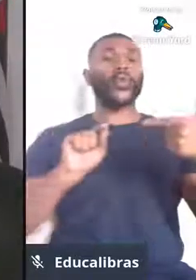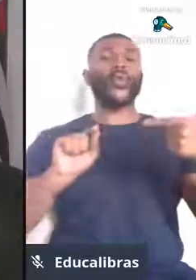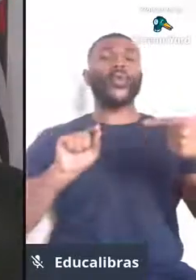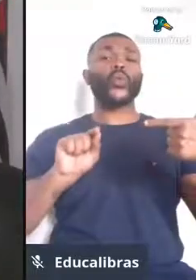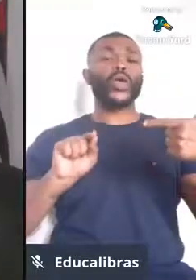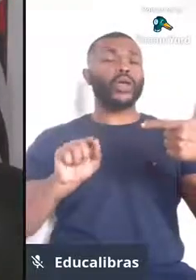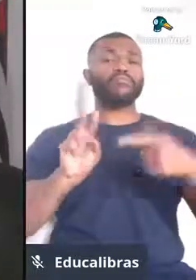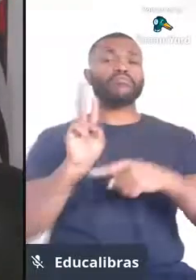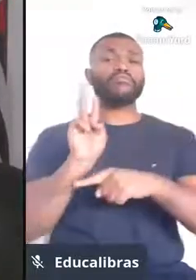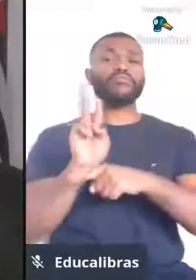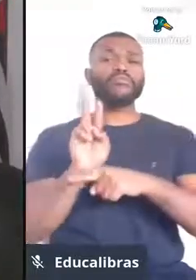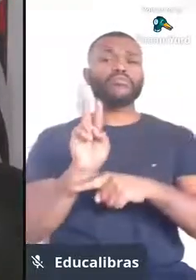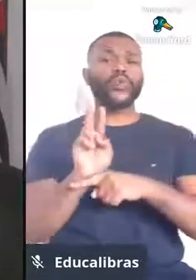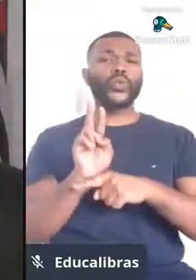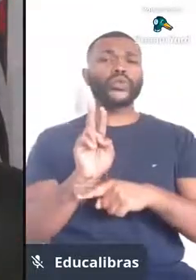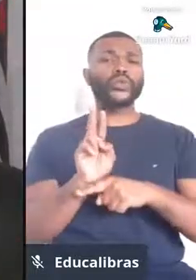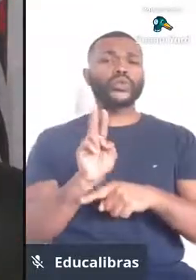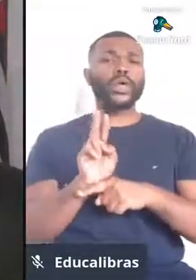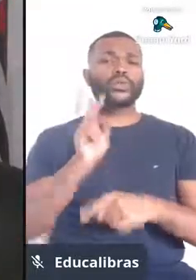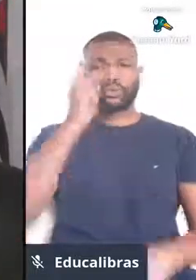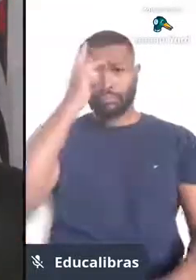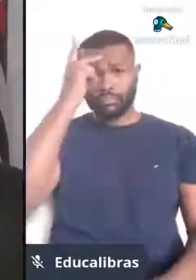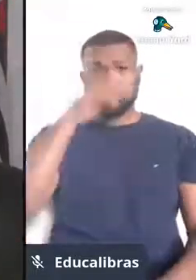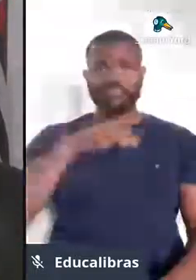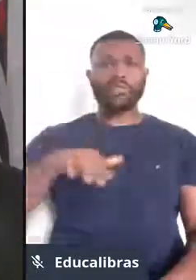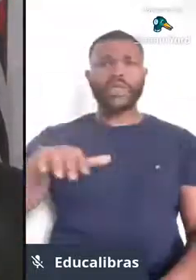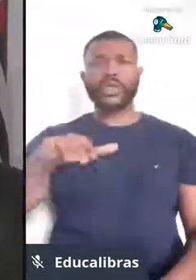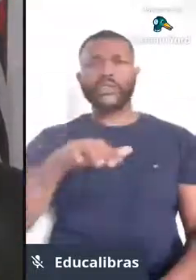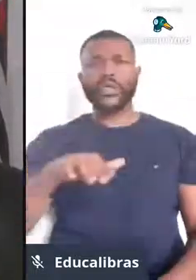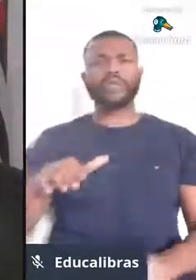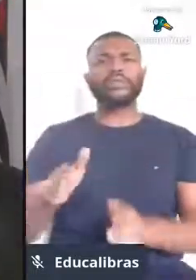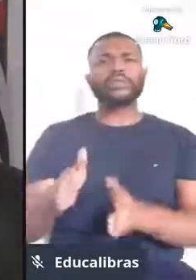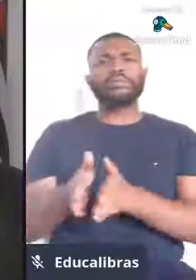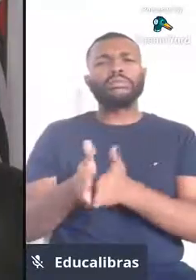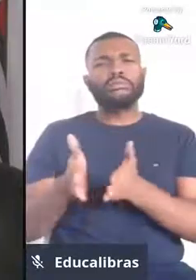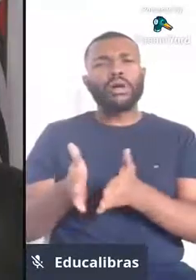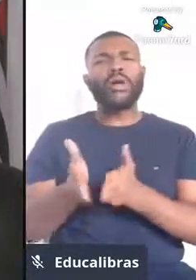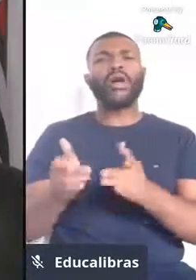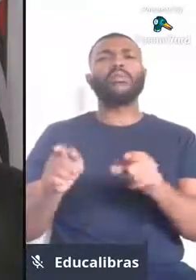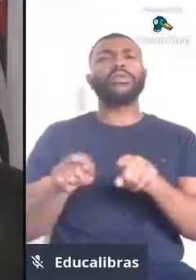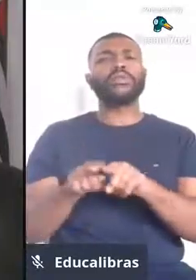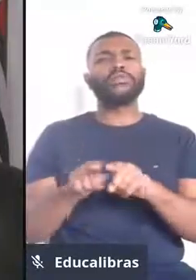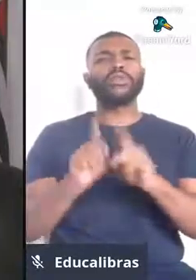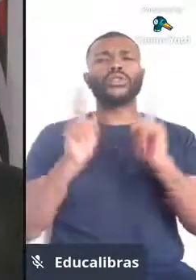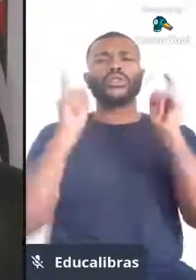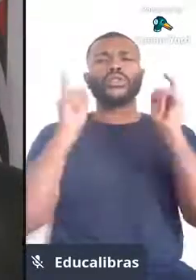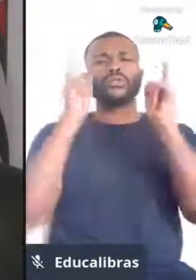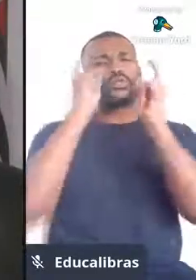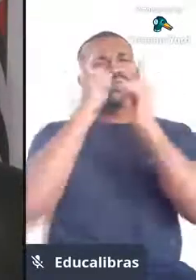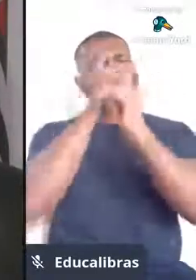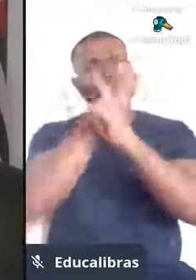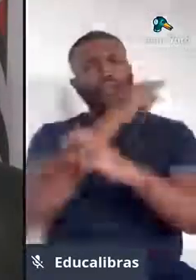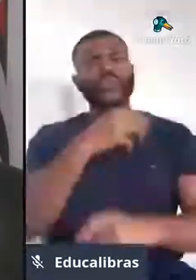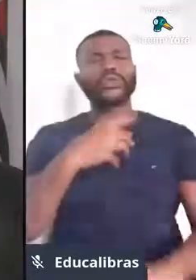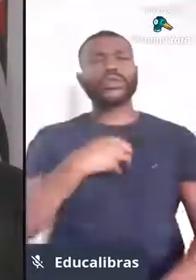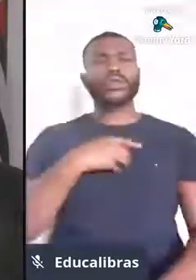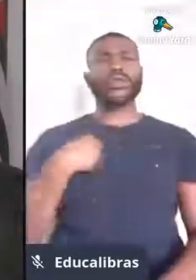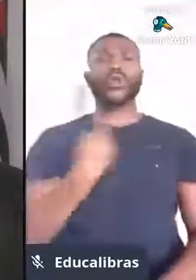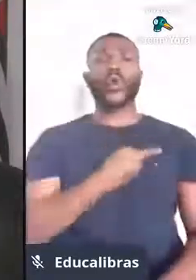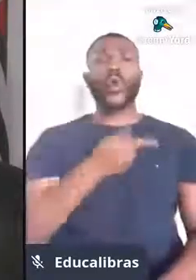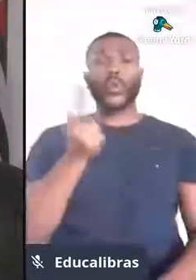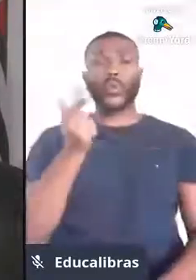proteção, né, às pessoas menos favorecidas, que estão com mais dificuldade, para que a gente consiga com que elas não